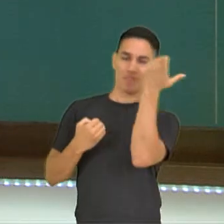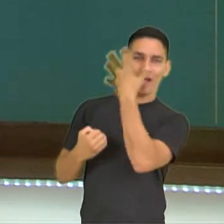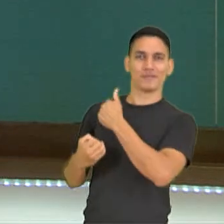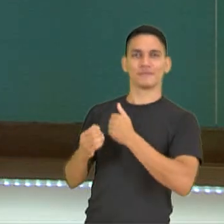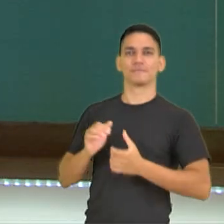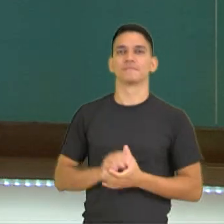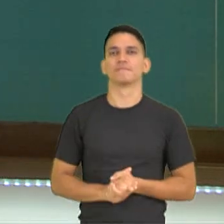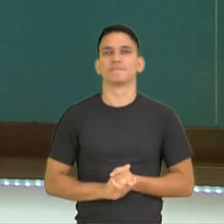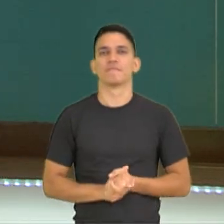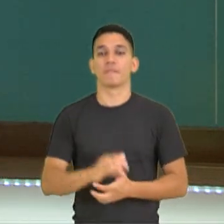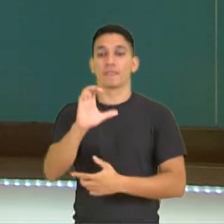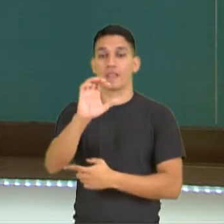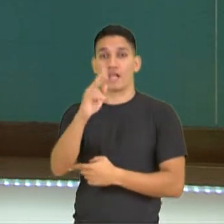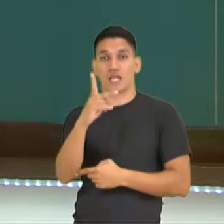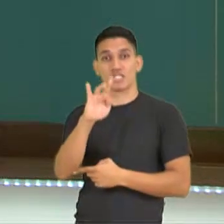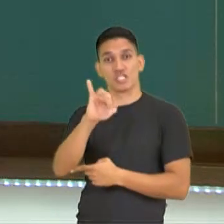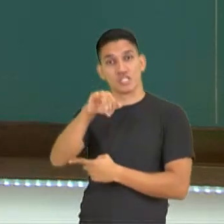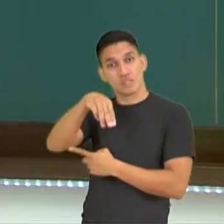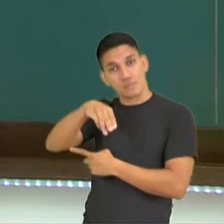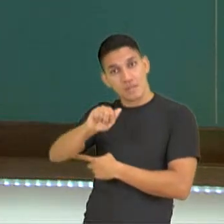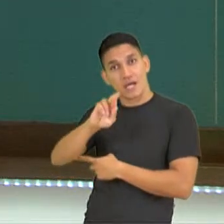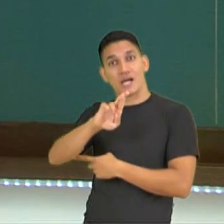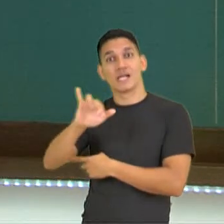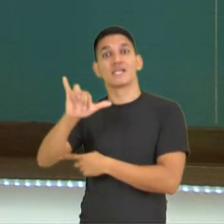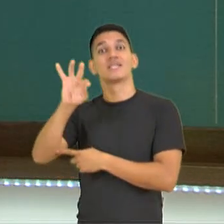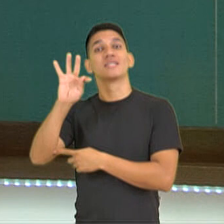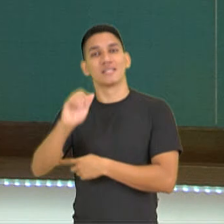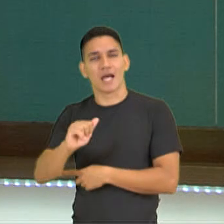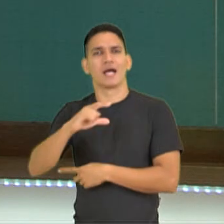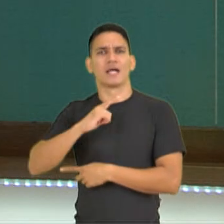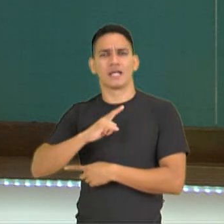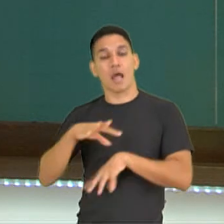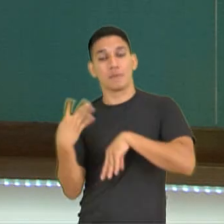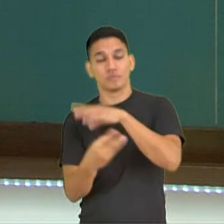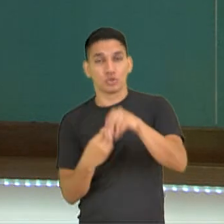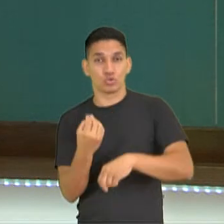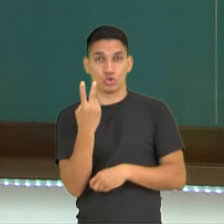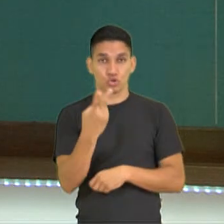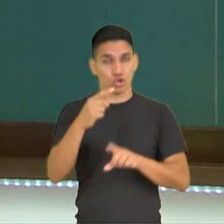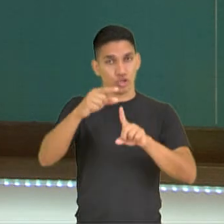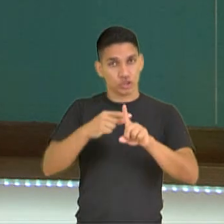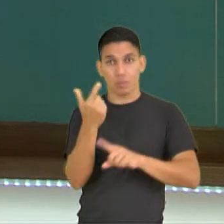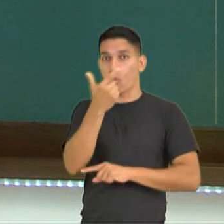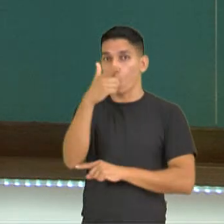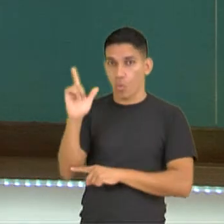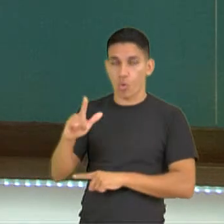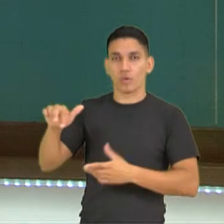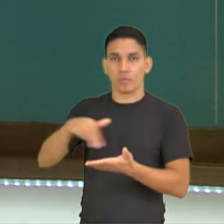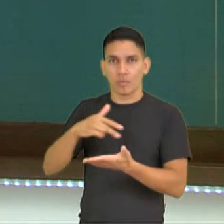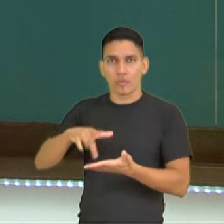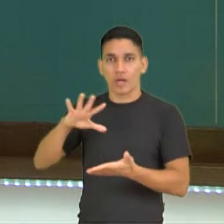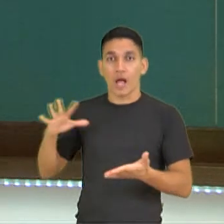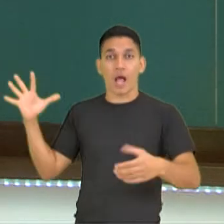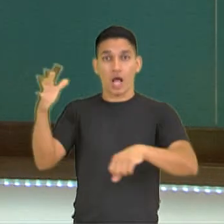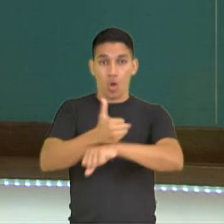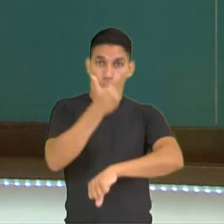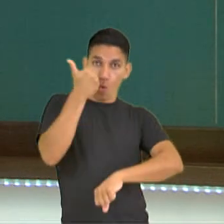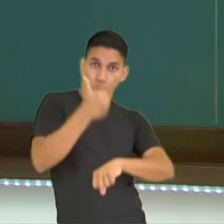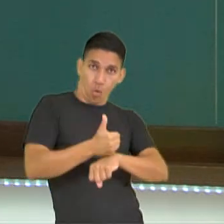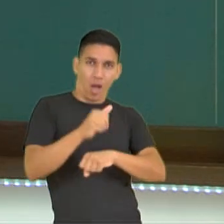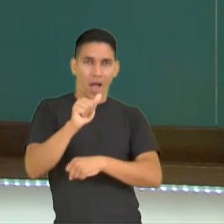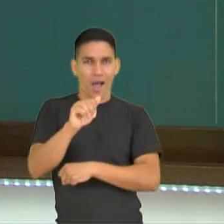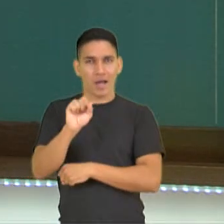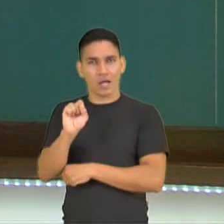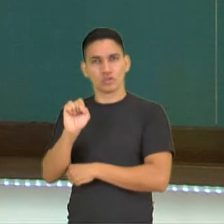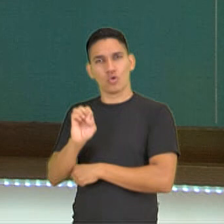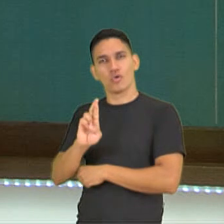ela mistura a valsa com o xote. Ela foi introduzida pelos colonos açorianos lá no